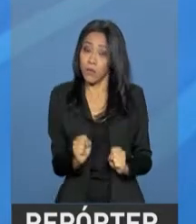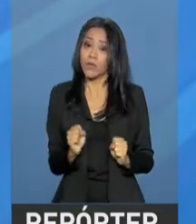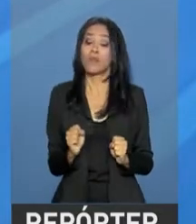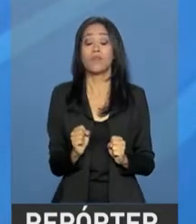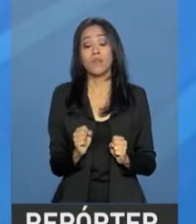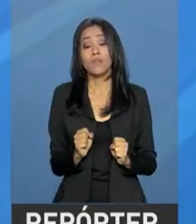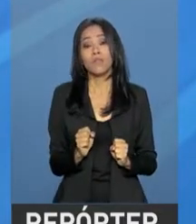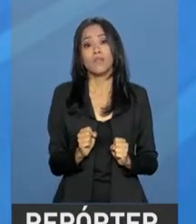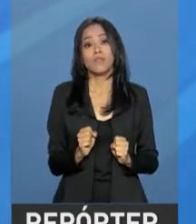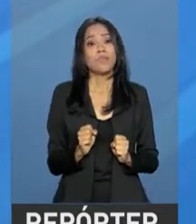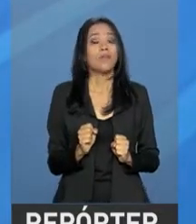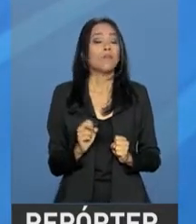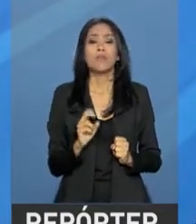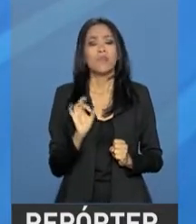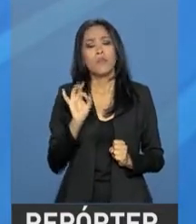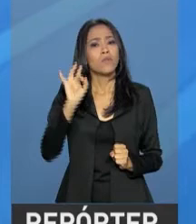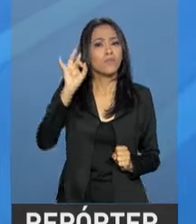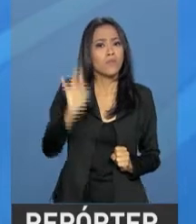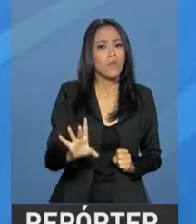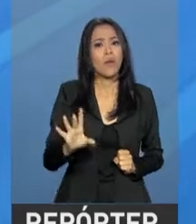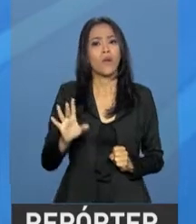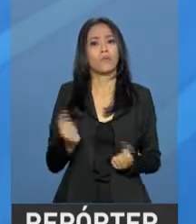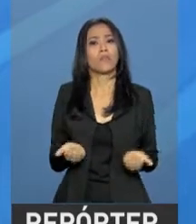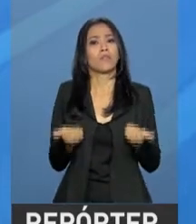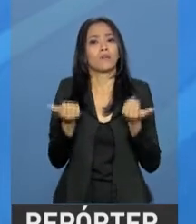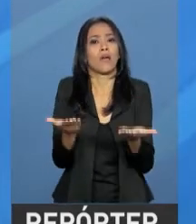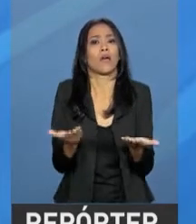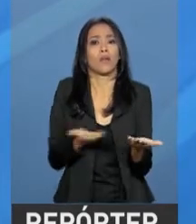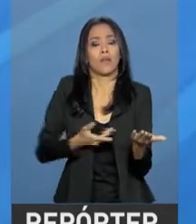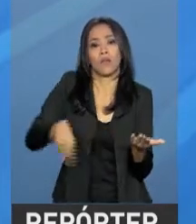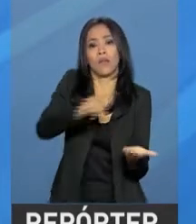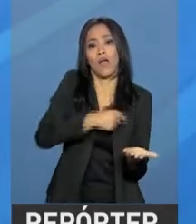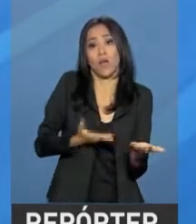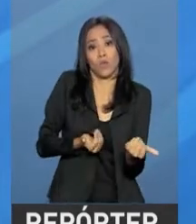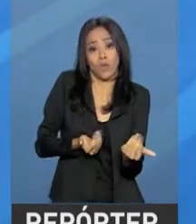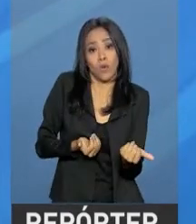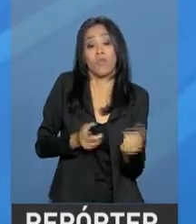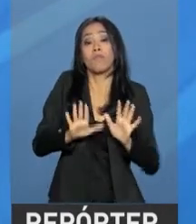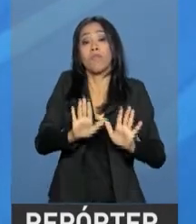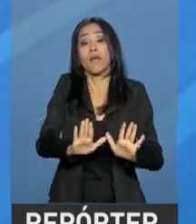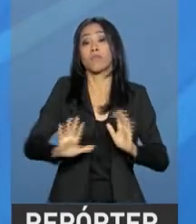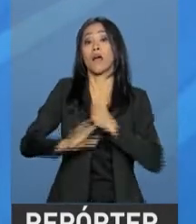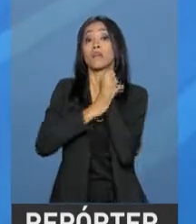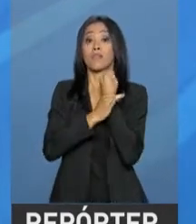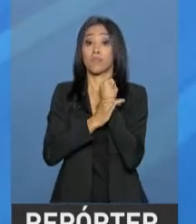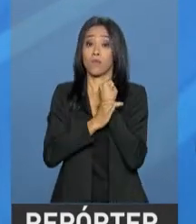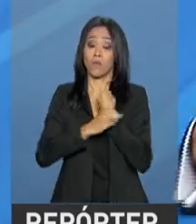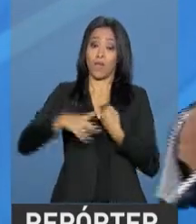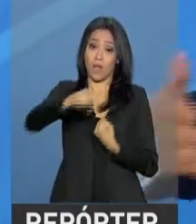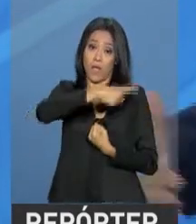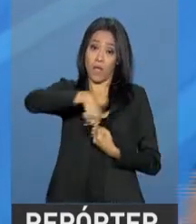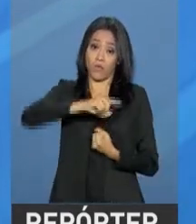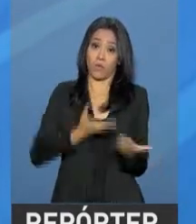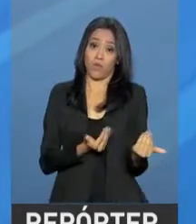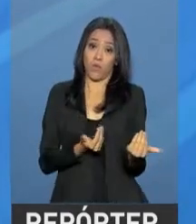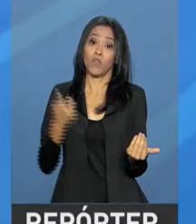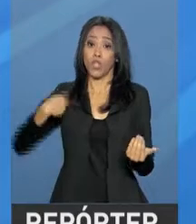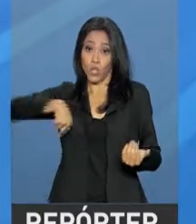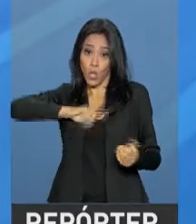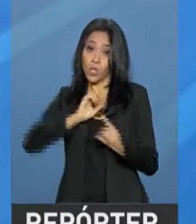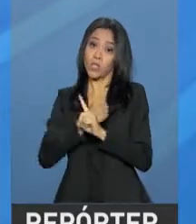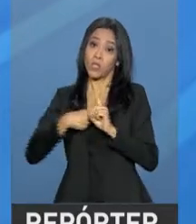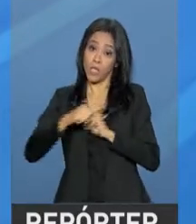dá não apenas o trabalho aos jovens mas também dar garantia ele que nós da sociedade vamos